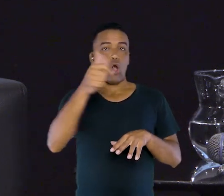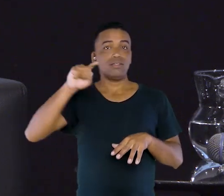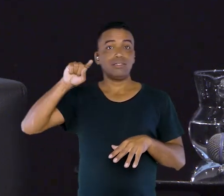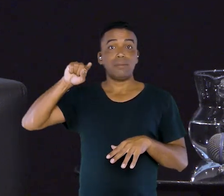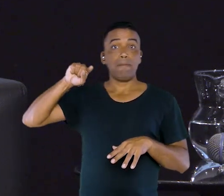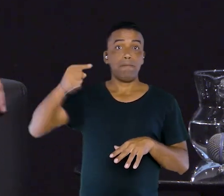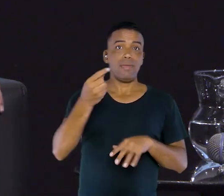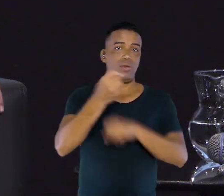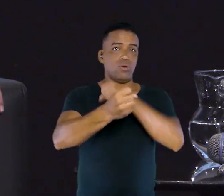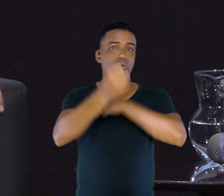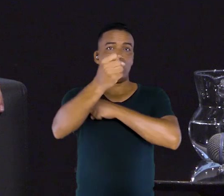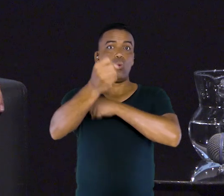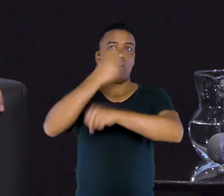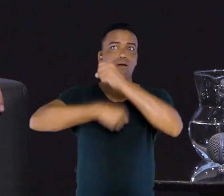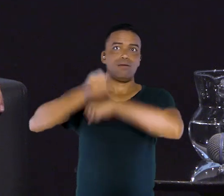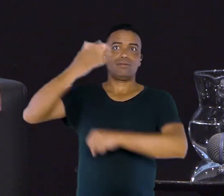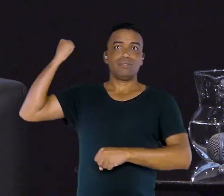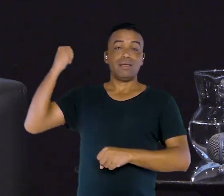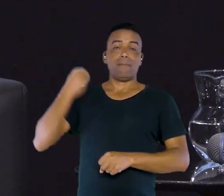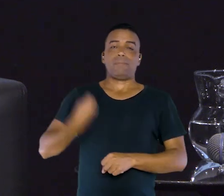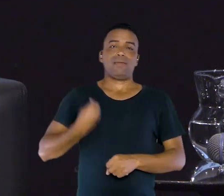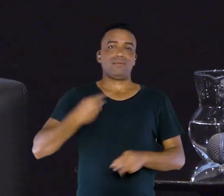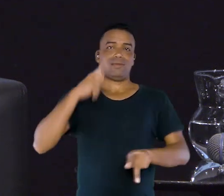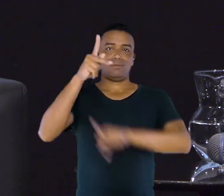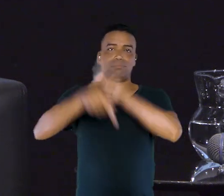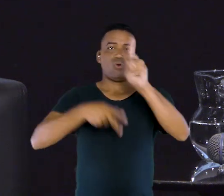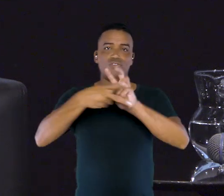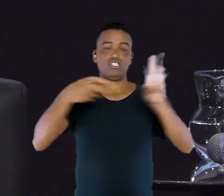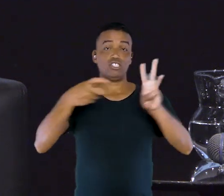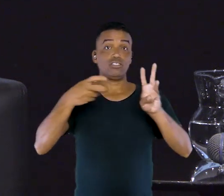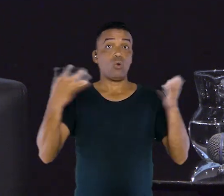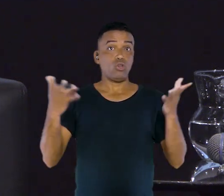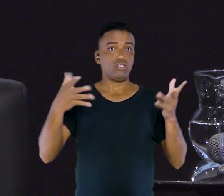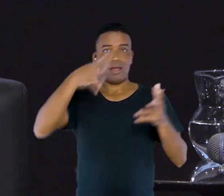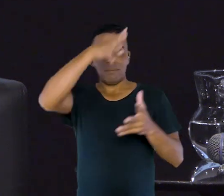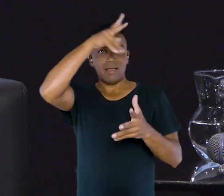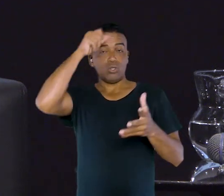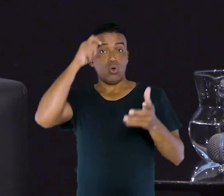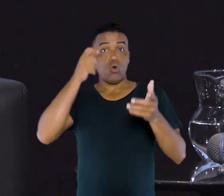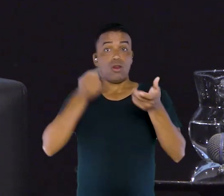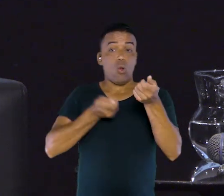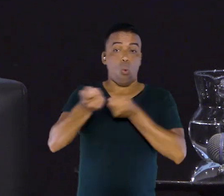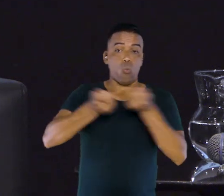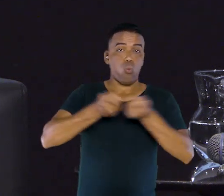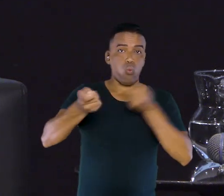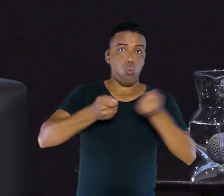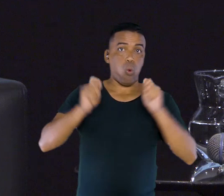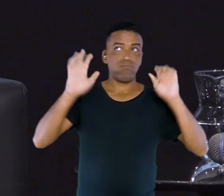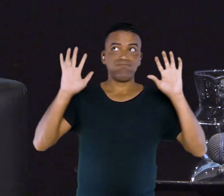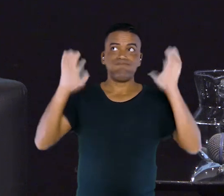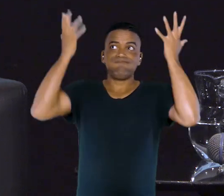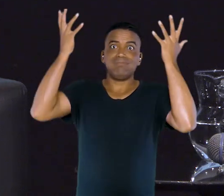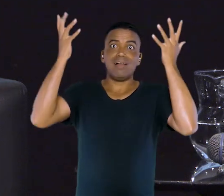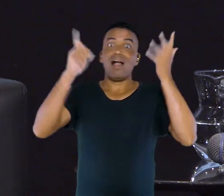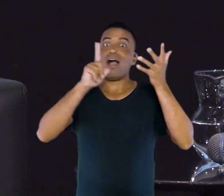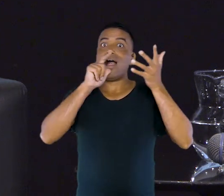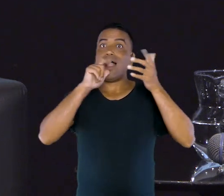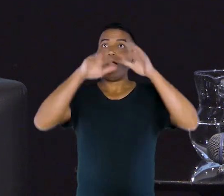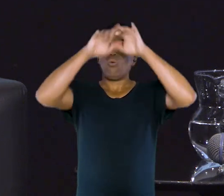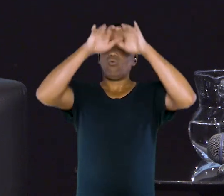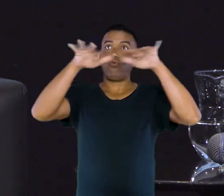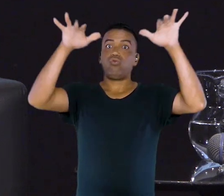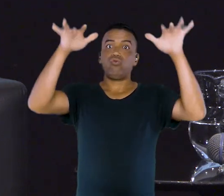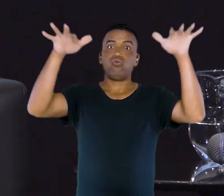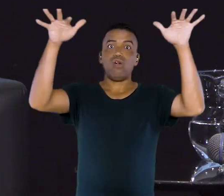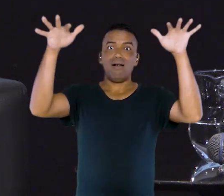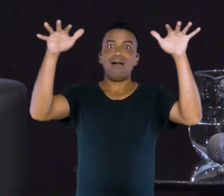anos da história da presença dos povos indígenas. E se a Amazônia hoje regula o clima através dos rios voadores, né, a verdade, o que está fazendo